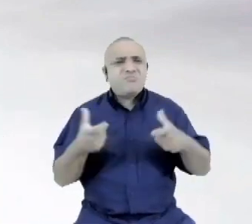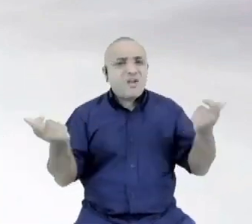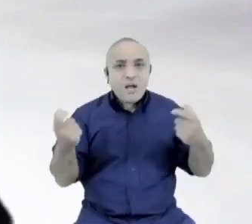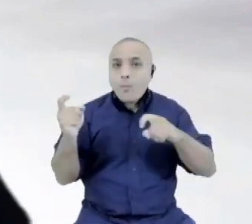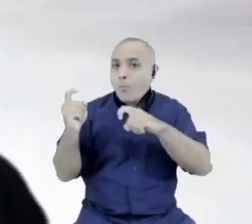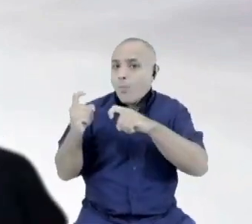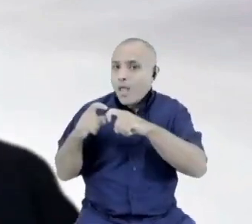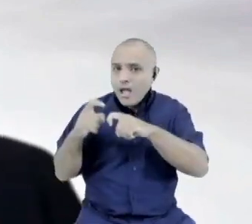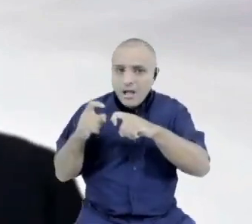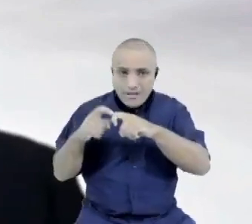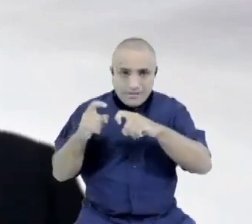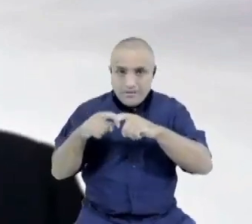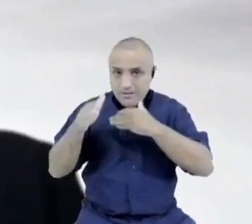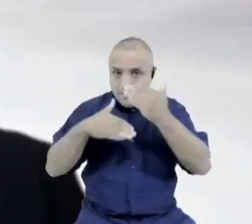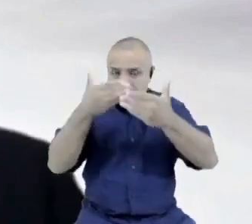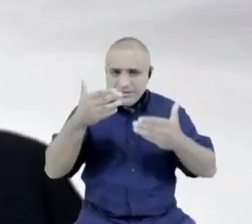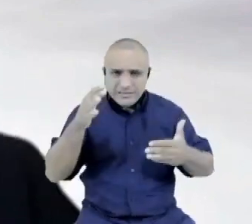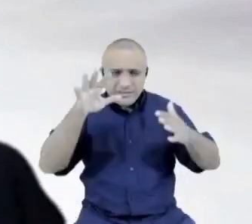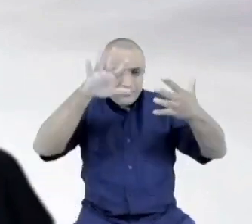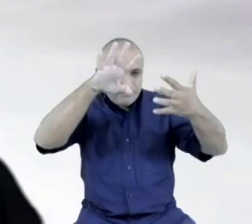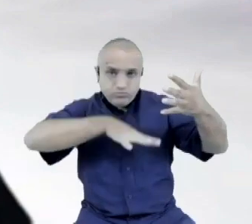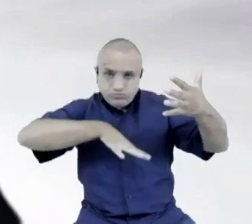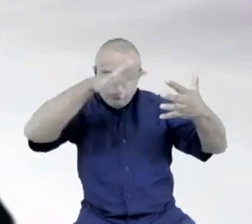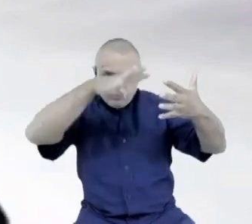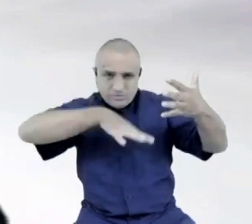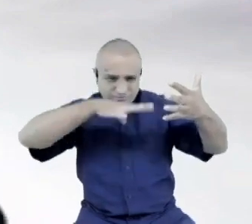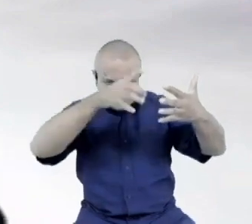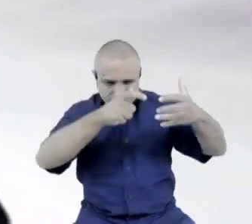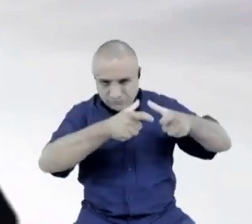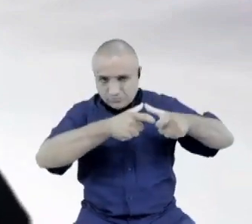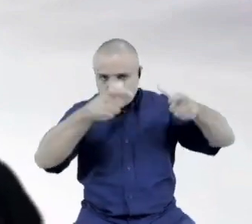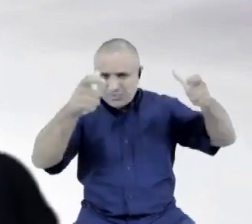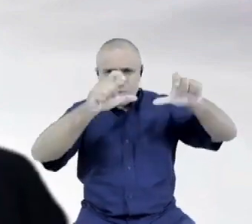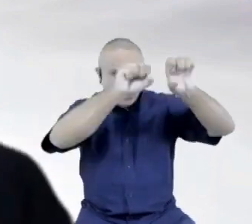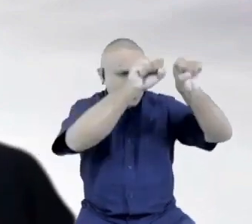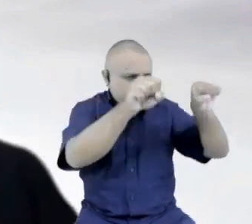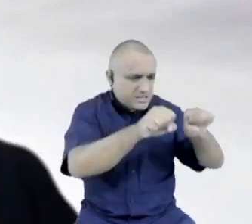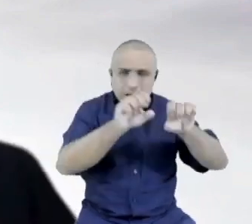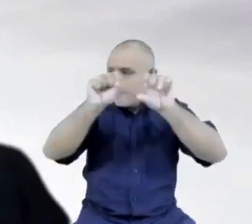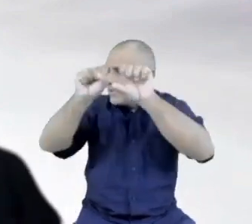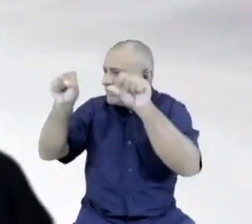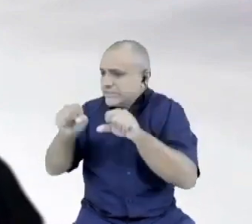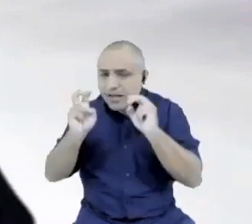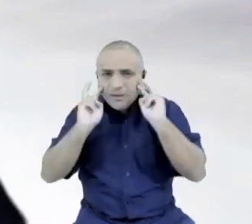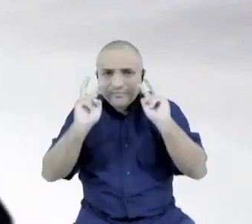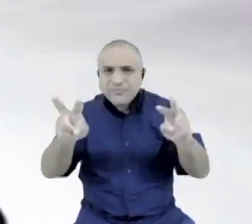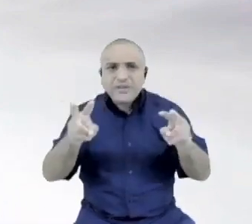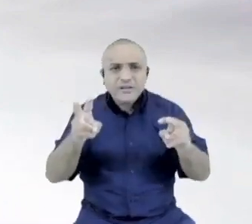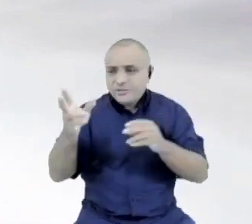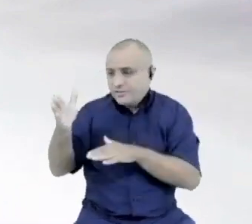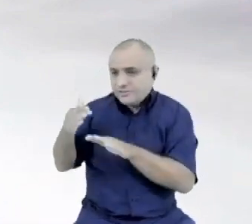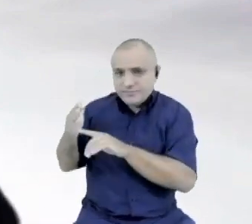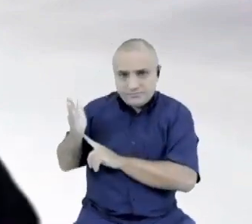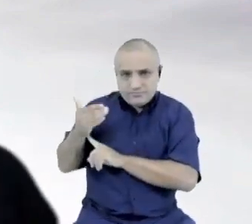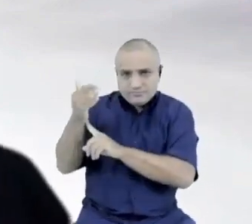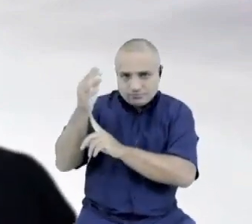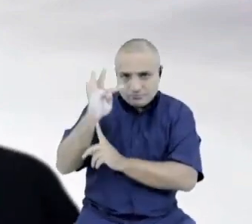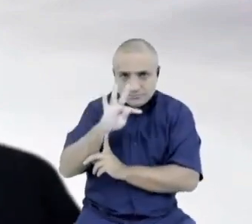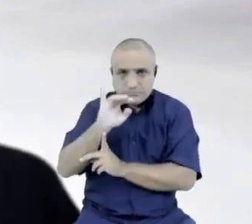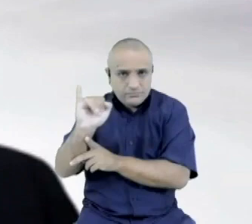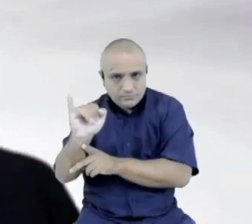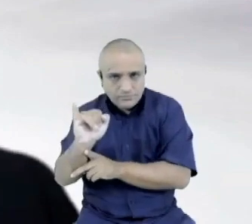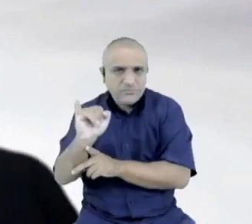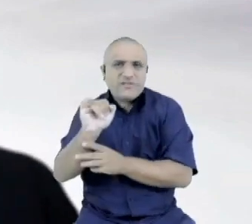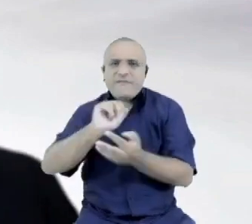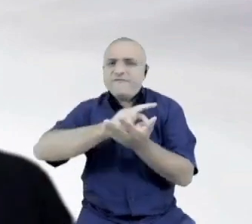que passar a ter uma interface muito maior com o sistema, lidar com TI e